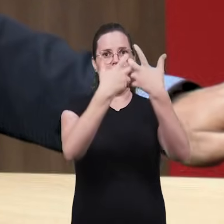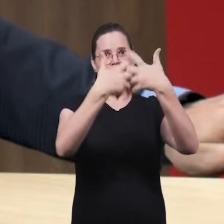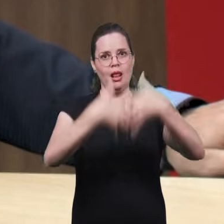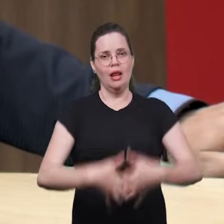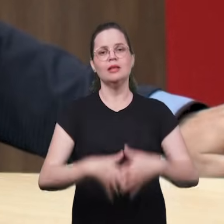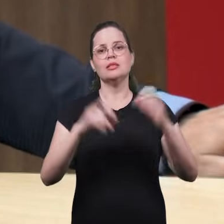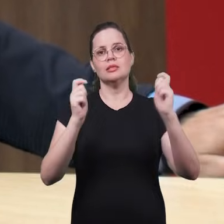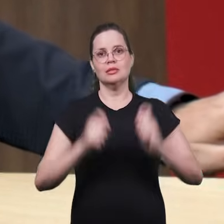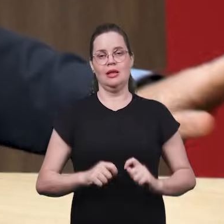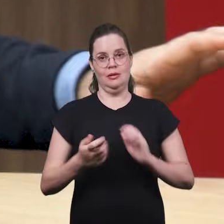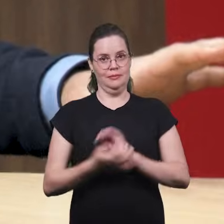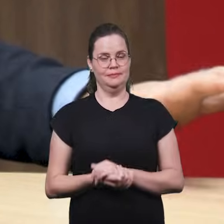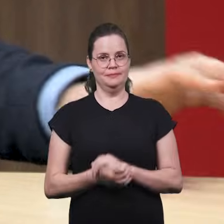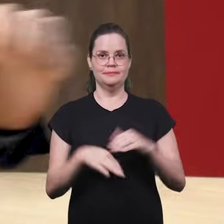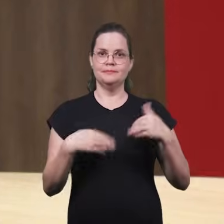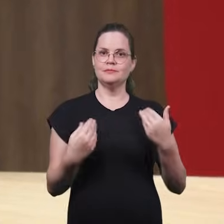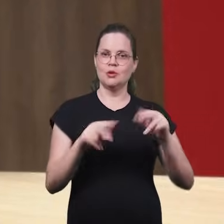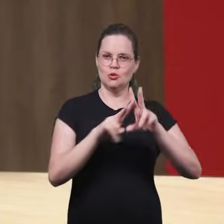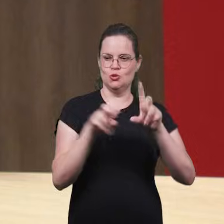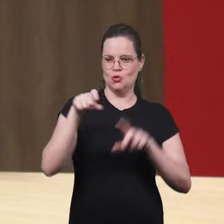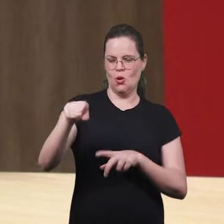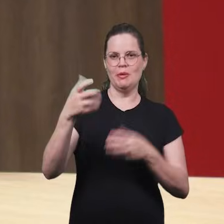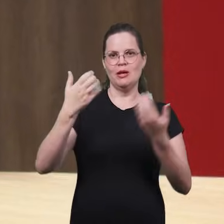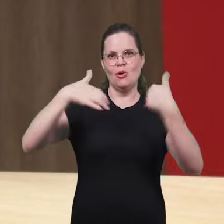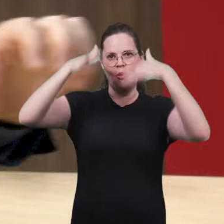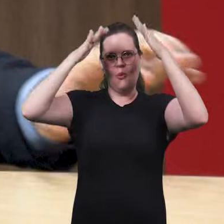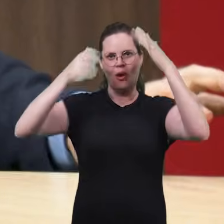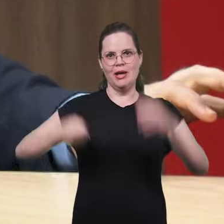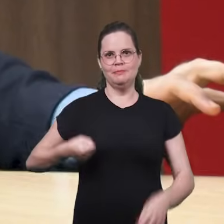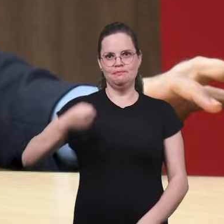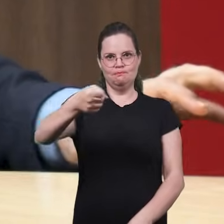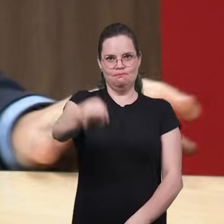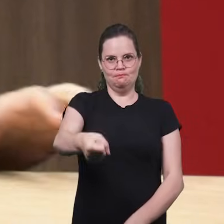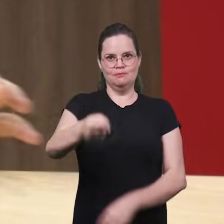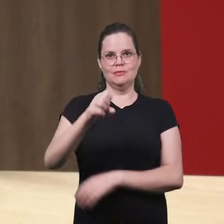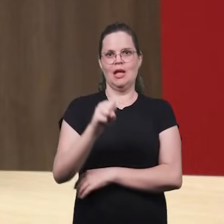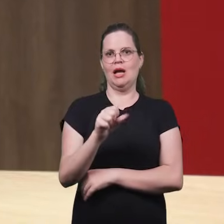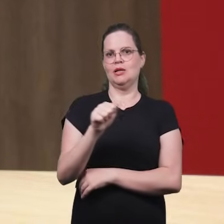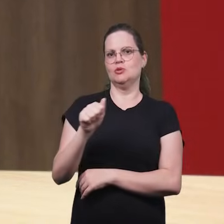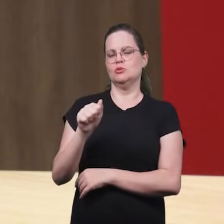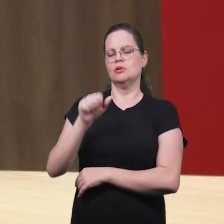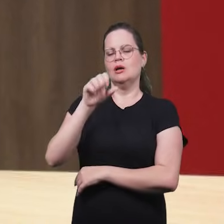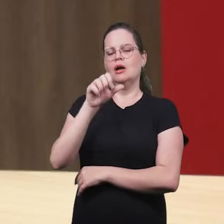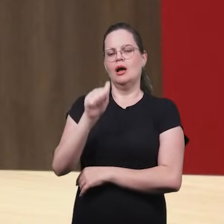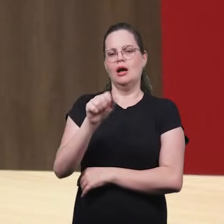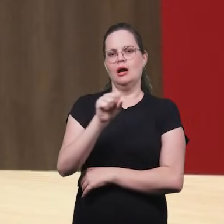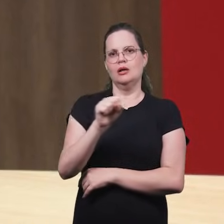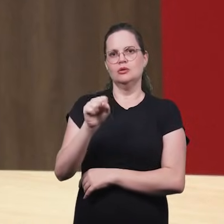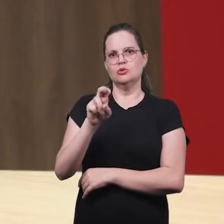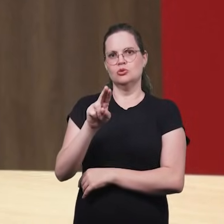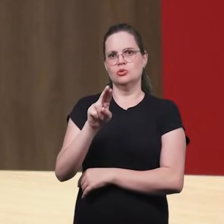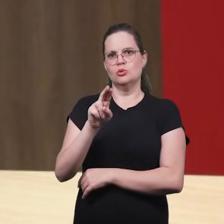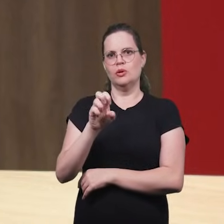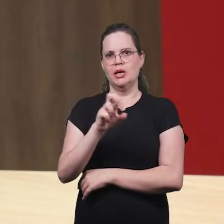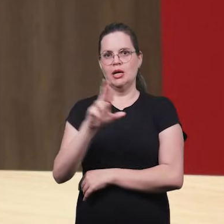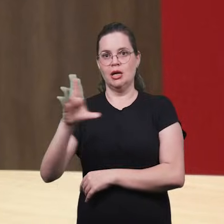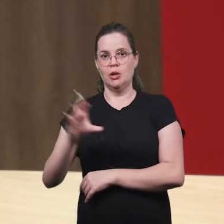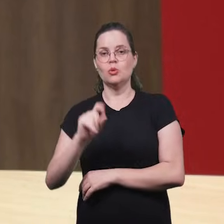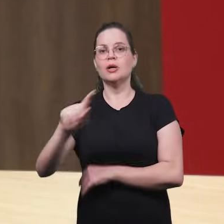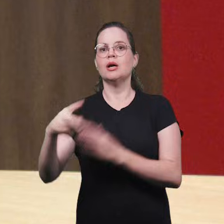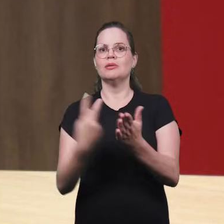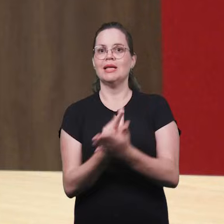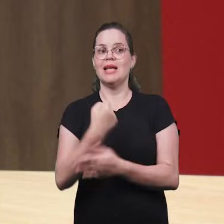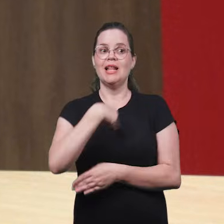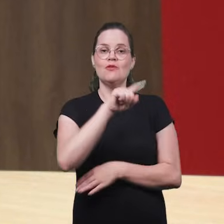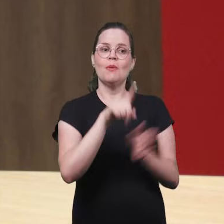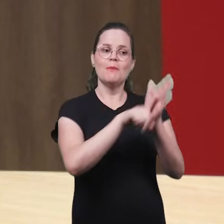Então, no caso aqui do rei Assuero, o que ele fez? Ele foi consultar a base de dados dele, que era o livro das